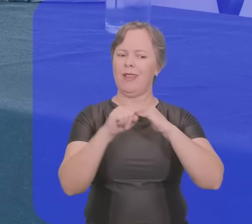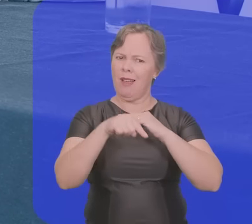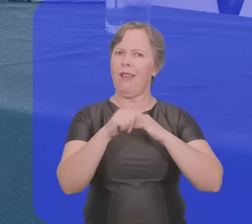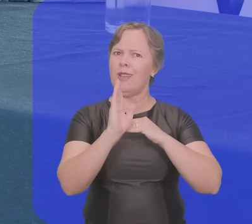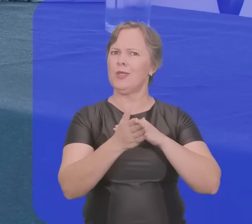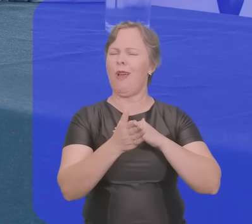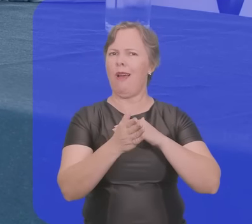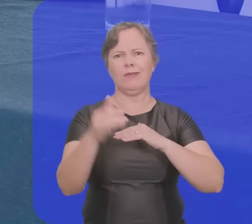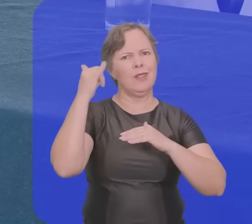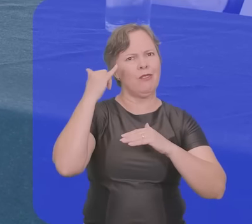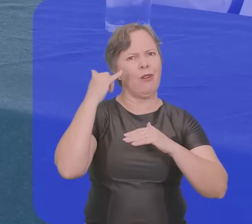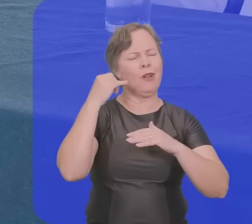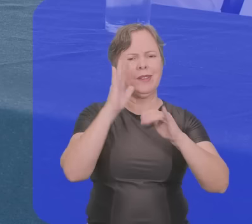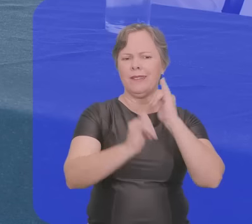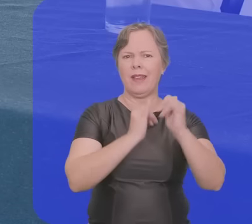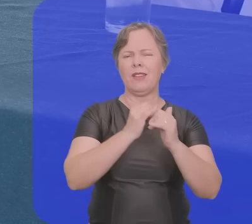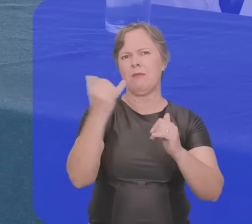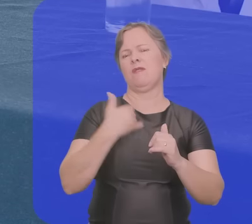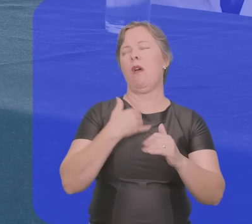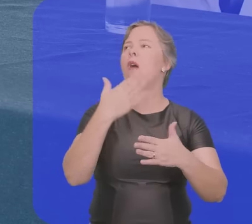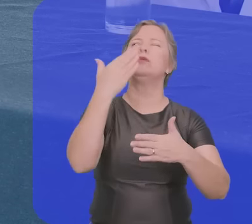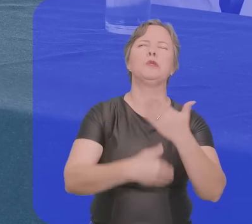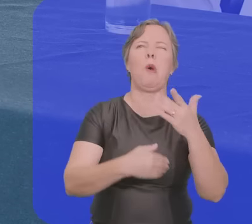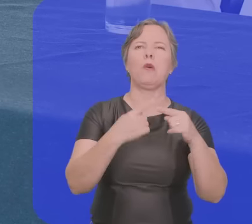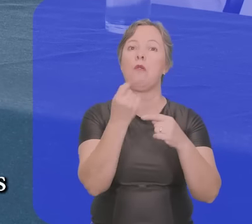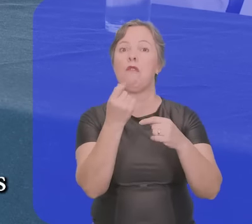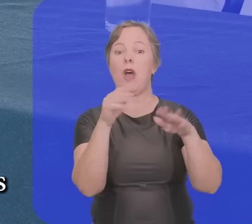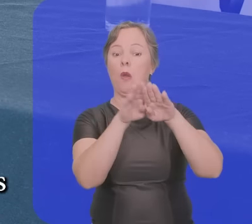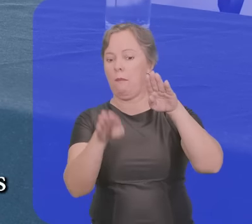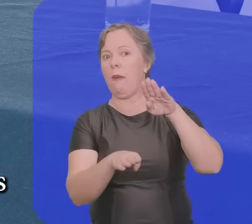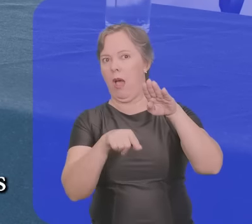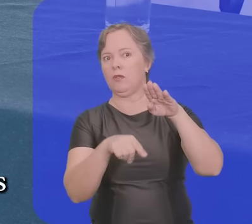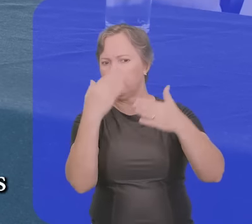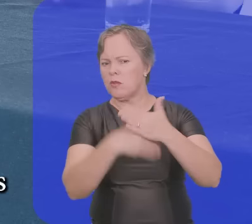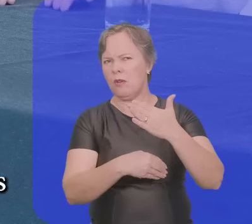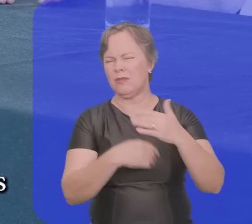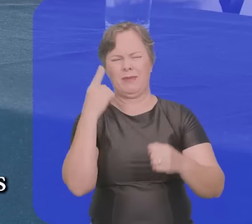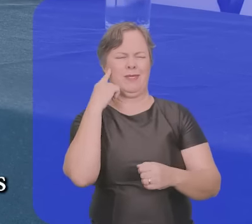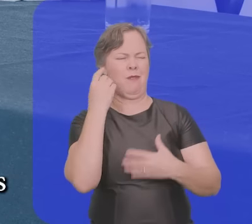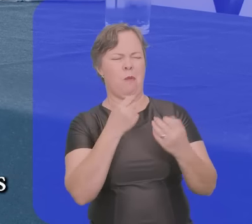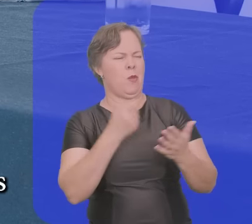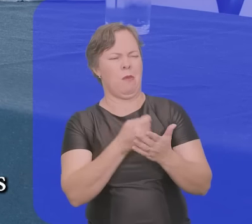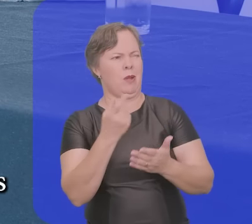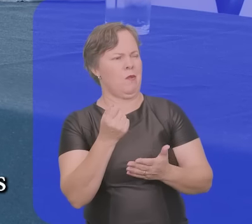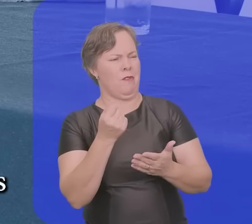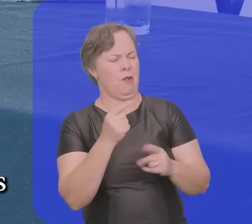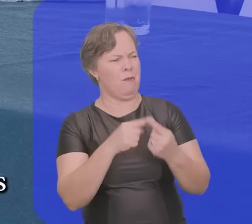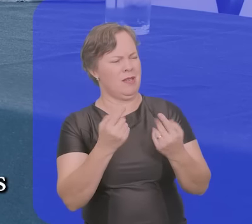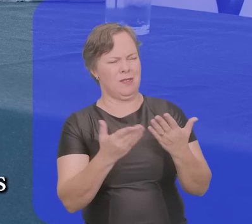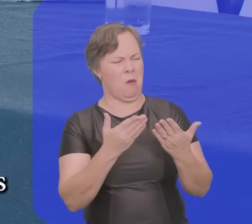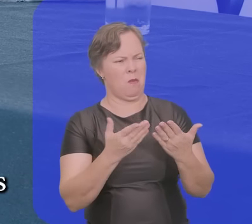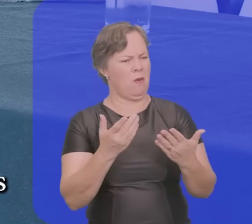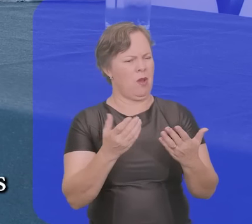ou seja, me dando um desconto que era abaixo do meu valor. Isso me incomodava muito, né? Como que eu estou pagando um valor aqui, estão me oferecendo?